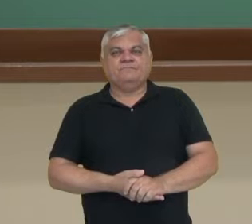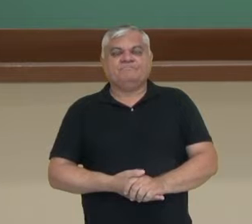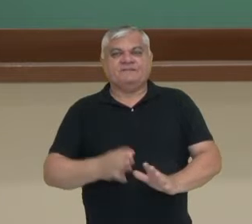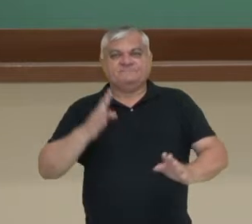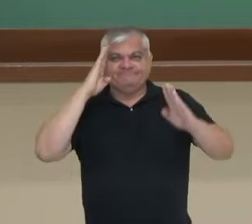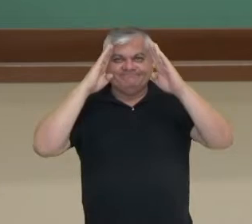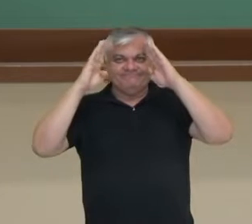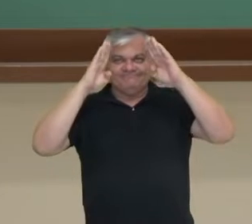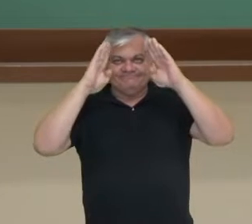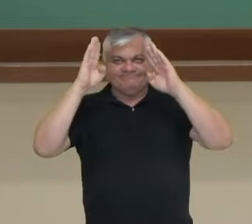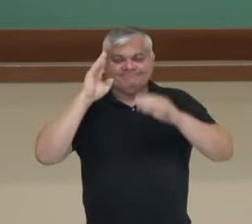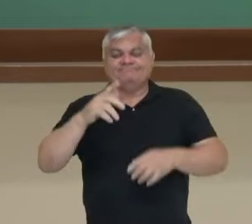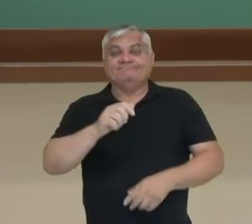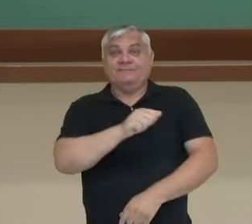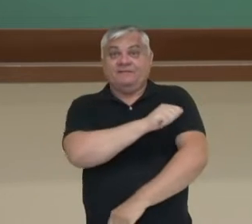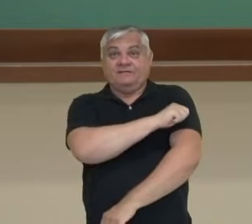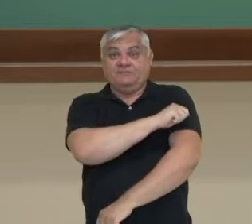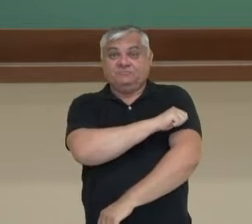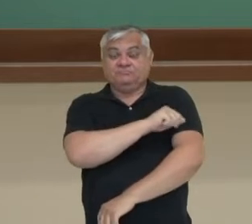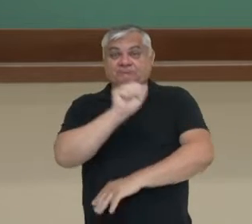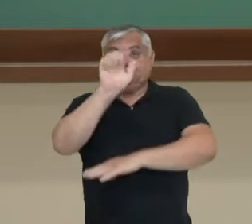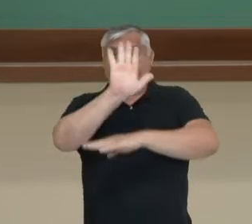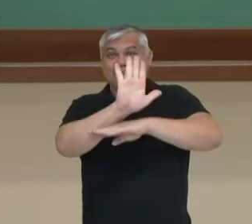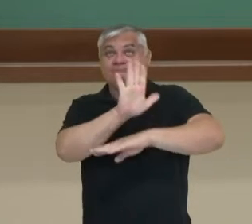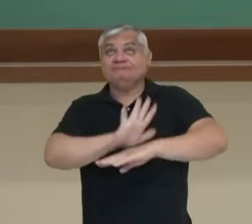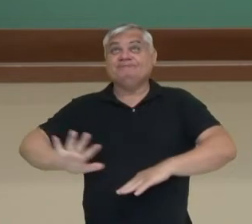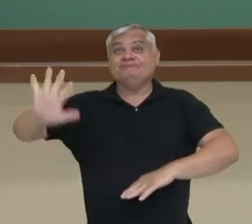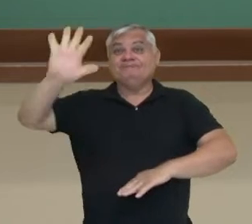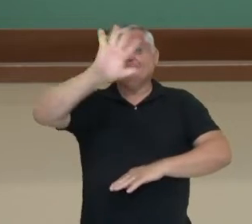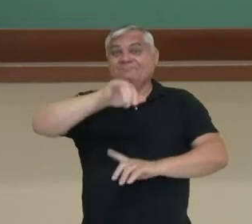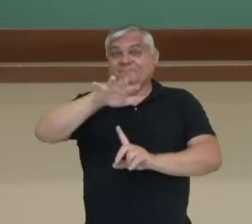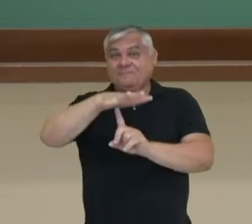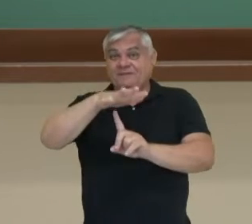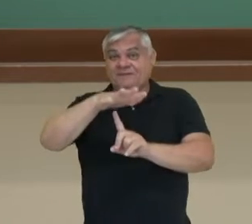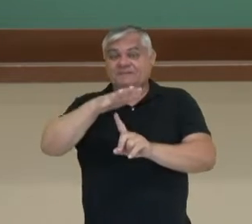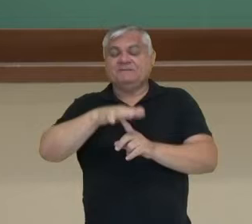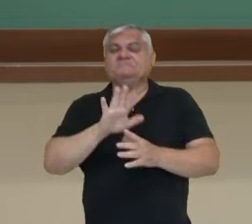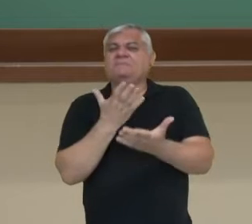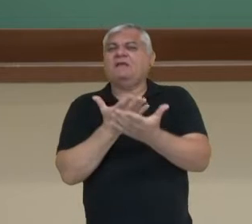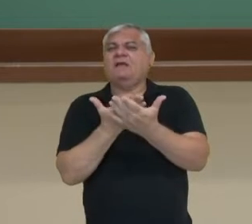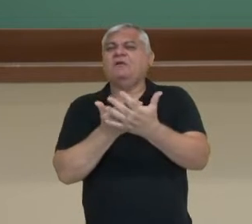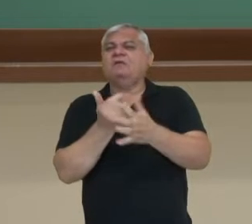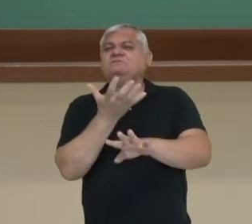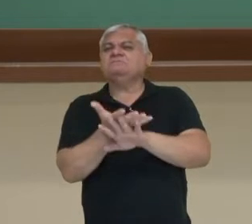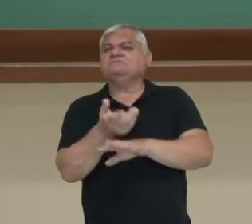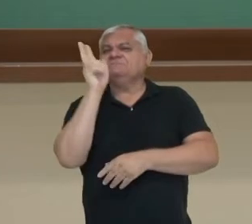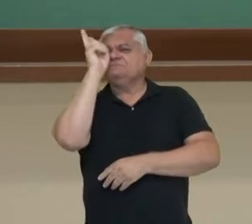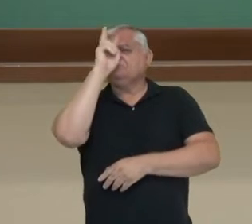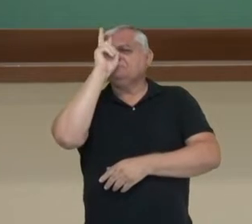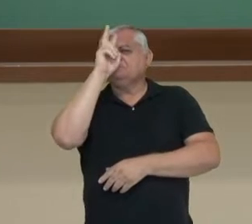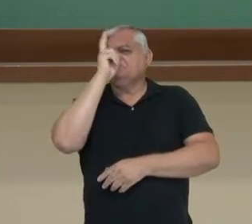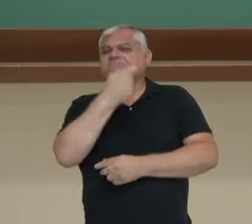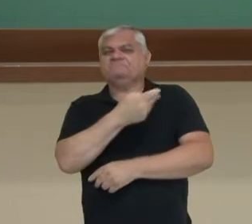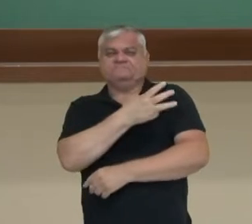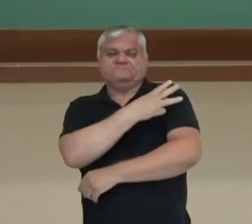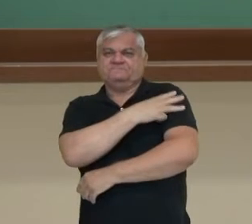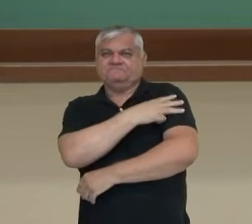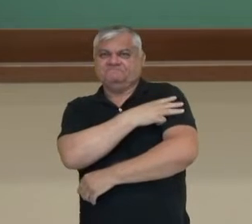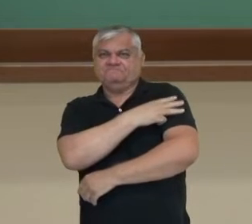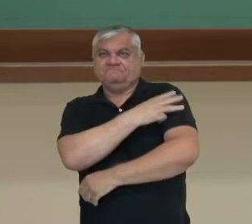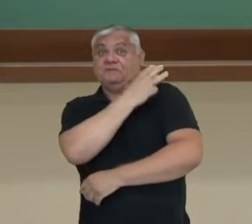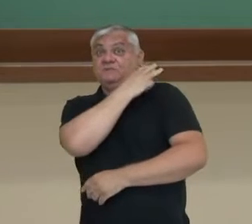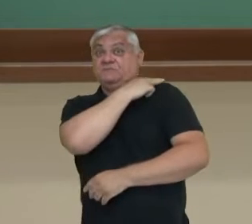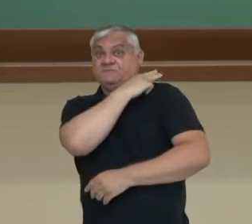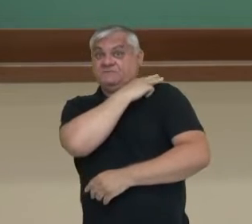Saudações, alunos do estado do Paraná! Estamos começando mais uma aula de História para a terceira série do ensino médio. Aula essa